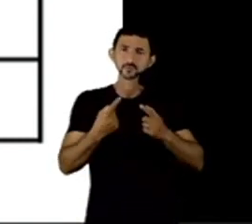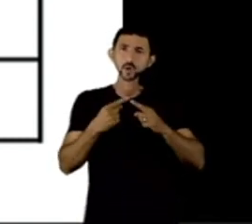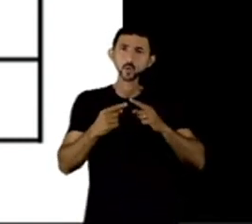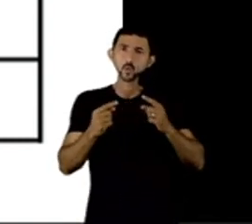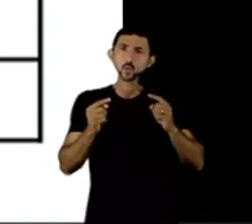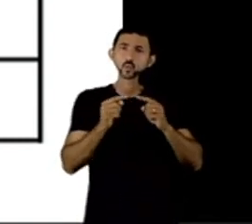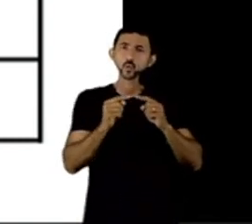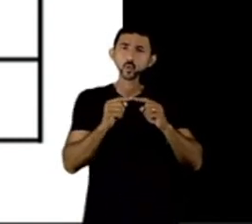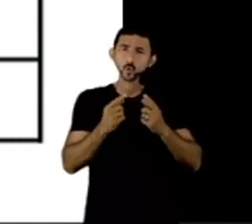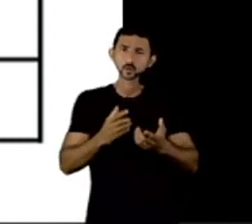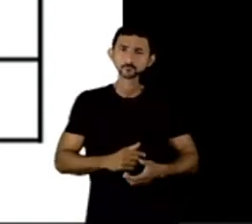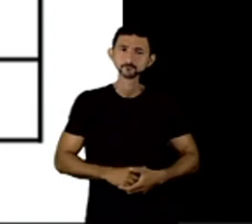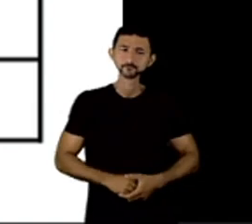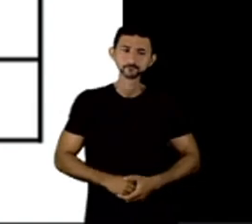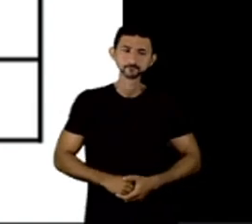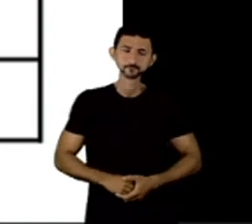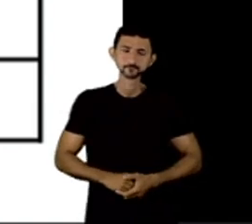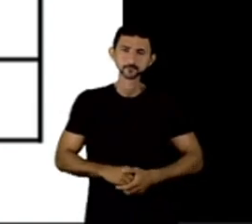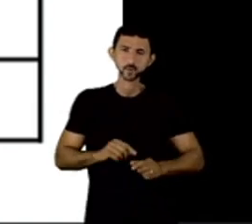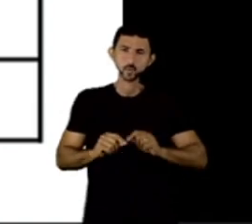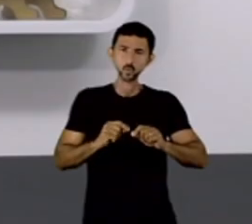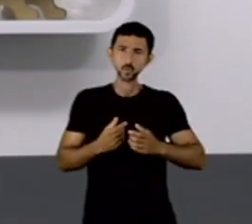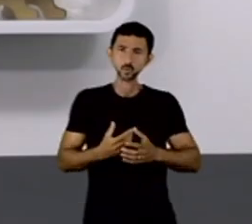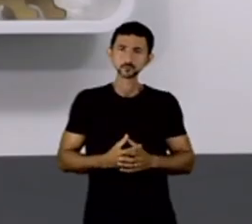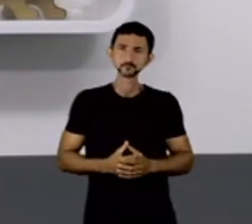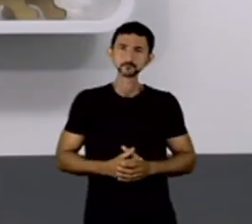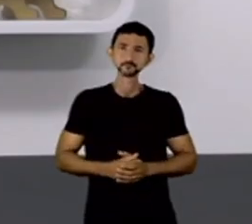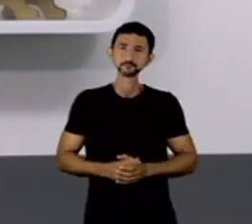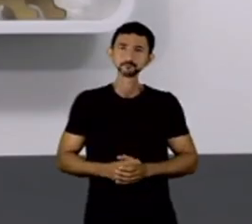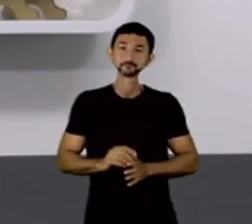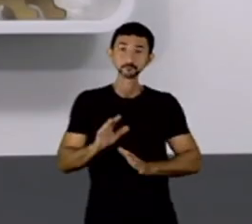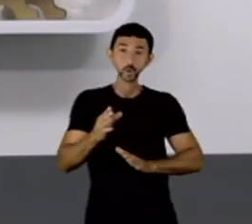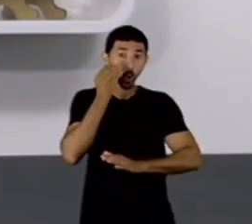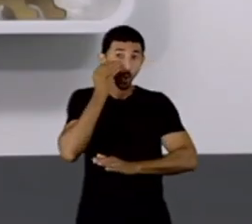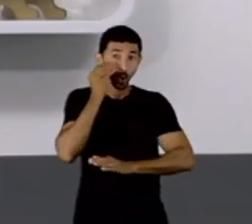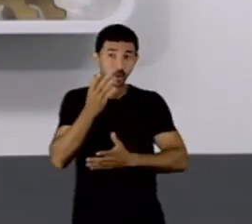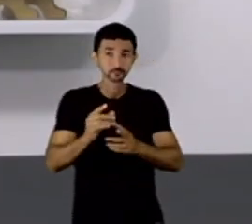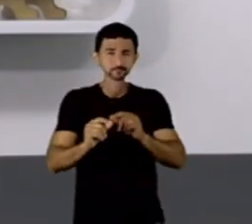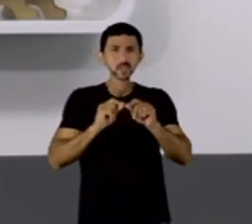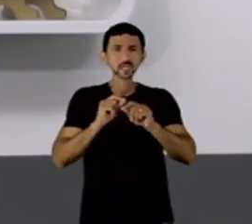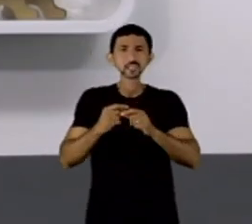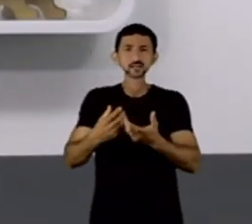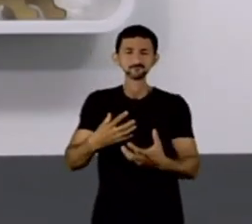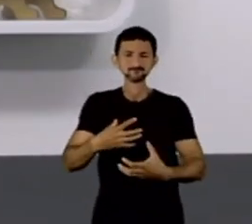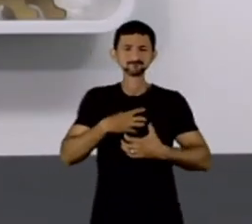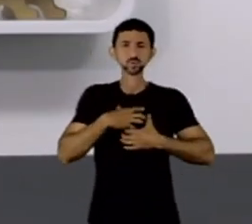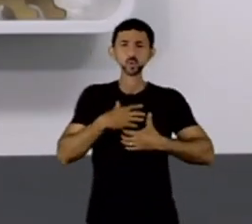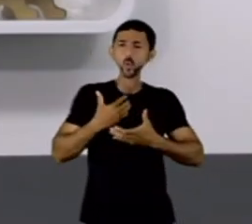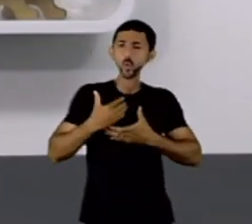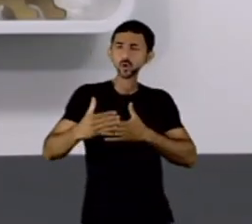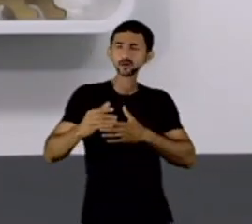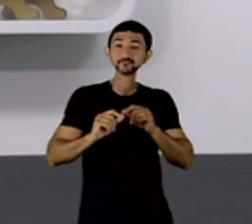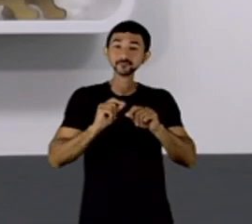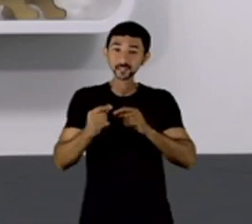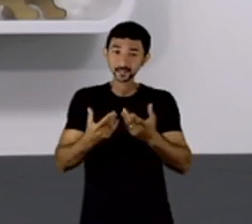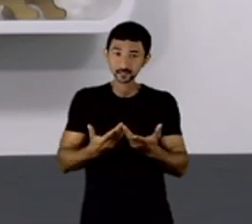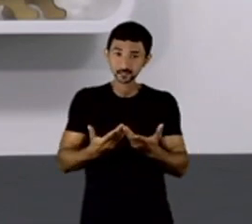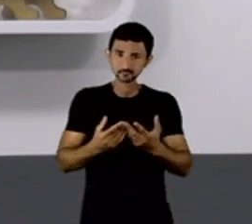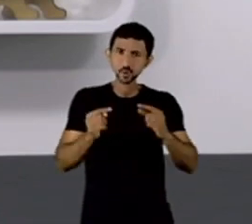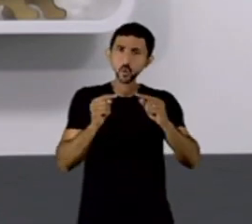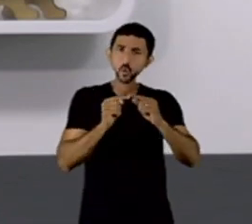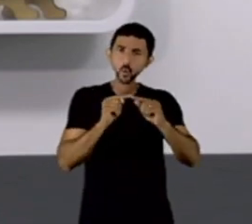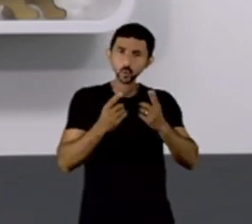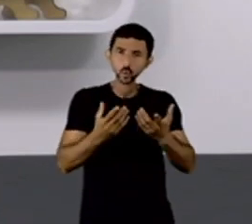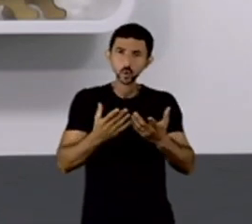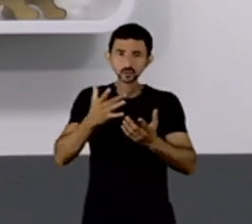esse ponto de vista? Olha aqui para mim um pouquinho. Como é que você está passando por essa pandemia? Você